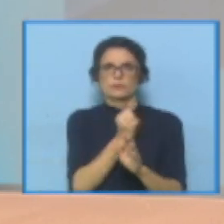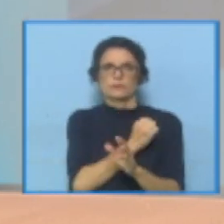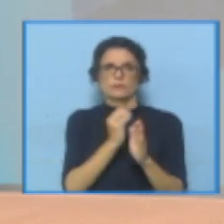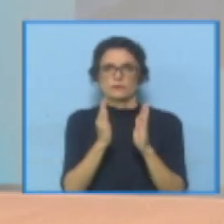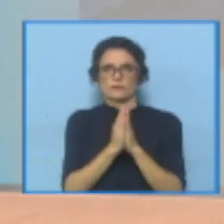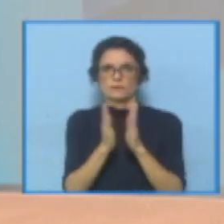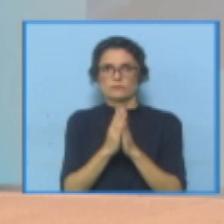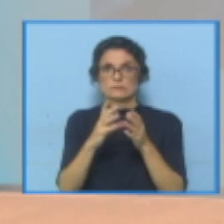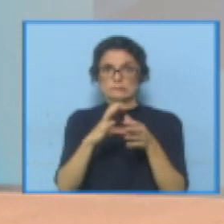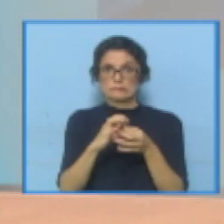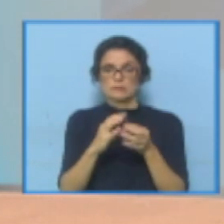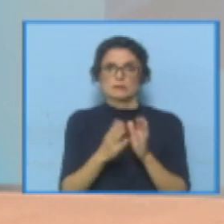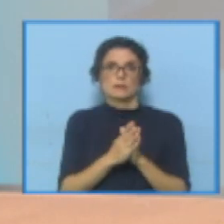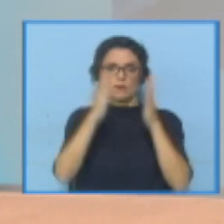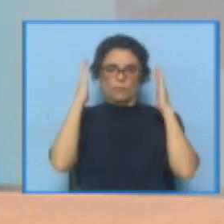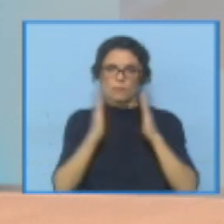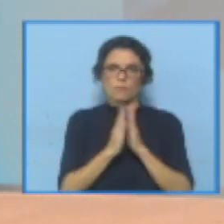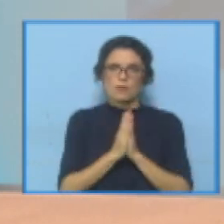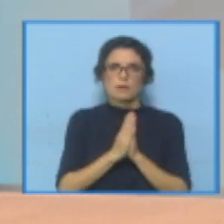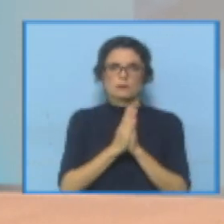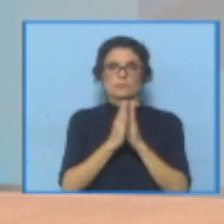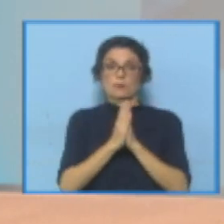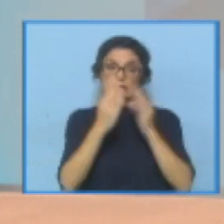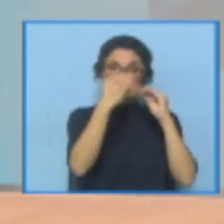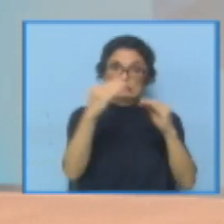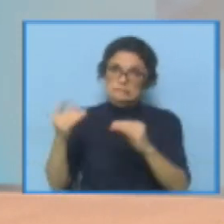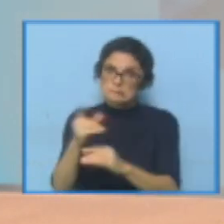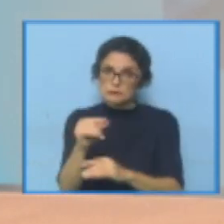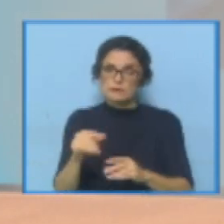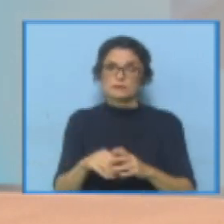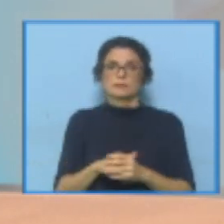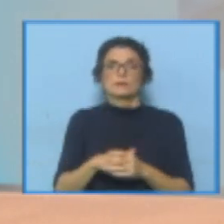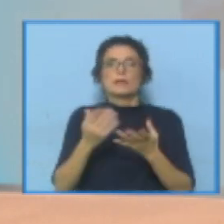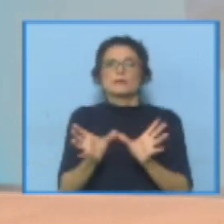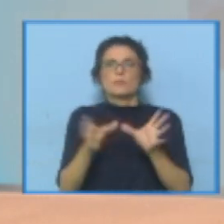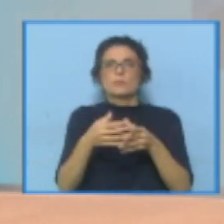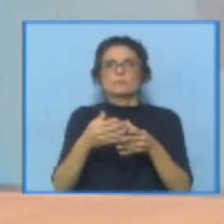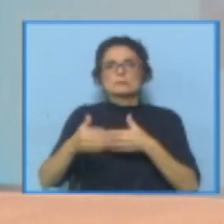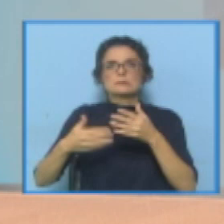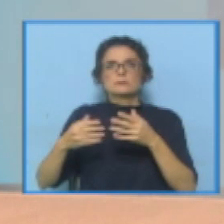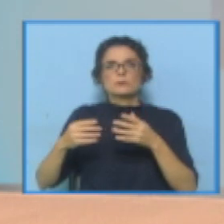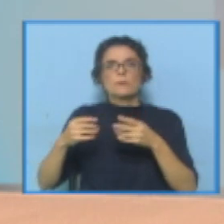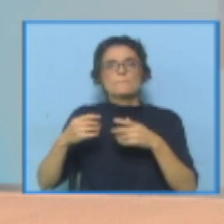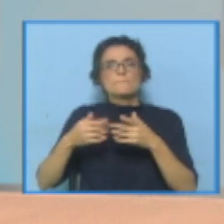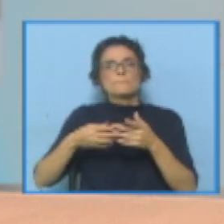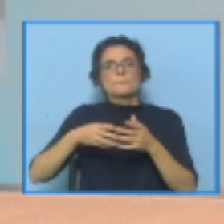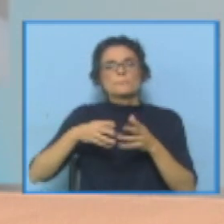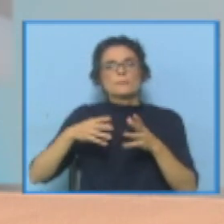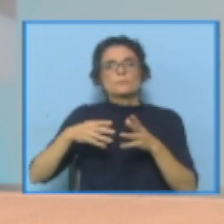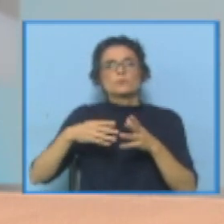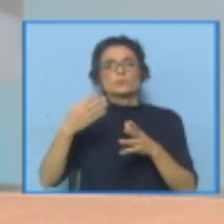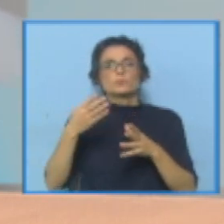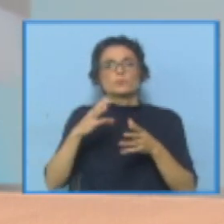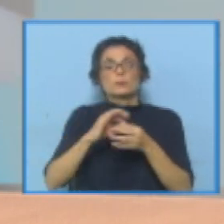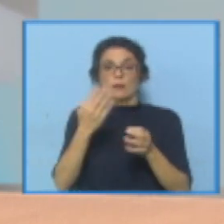seja os colégios, seja a catequese, etc. Temos também a própria Comissão de Promoção dos Direitos, a Comissão Nacional de